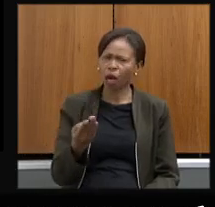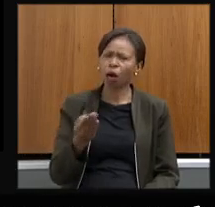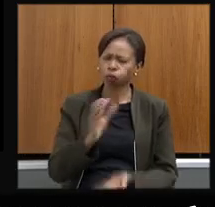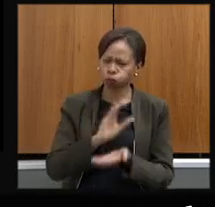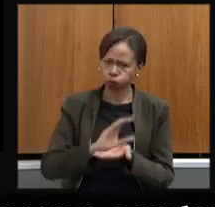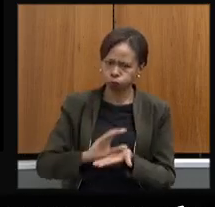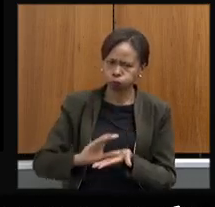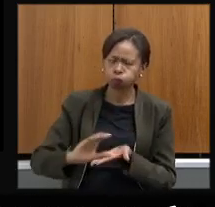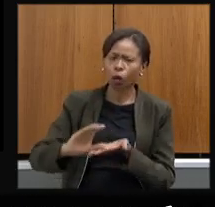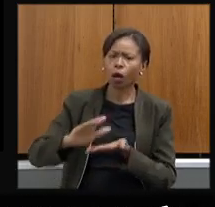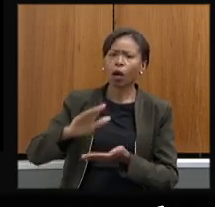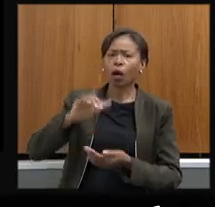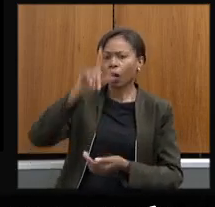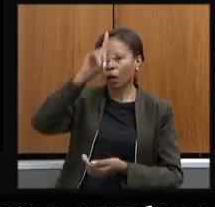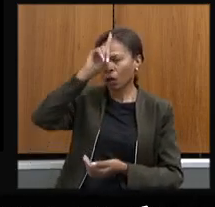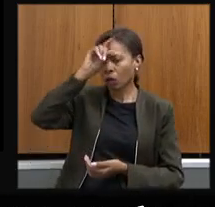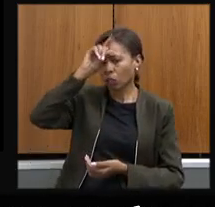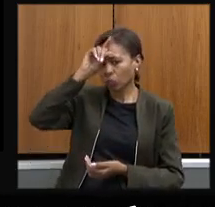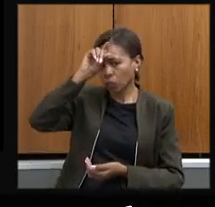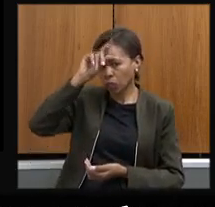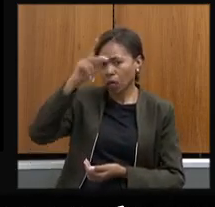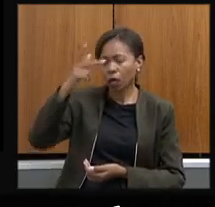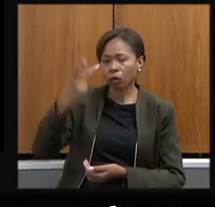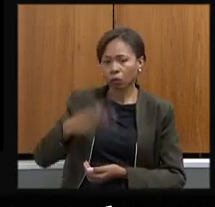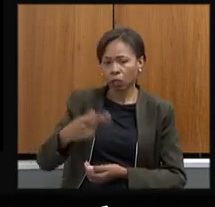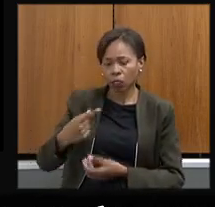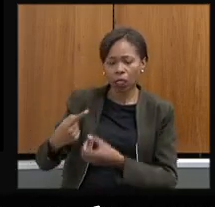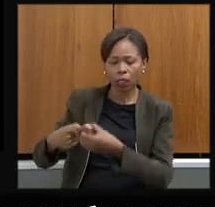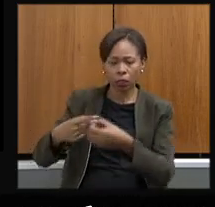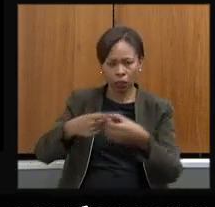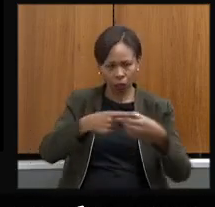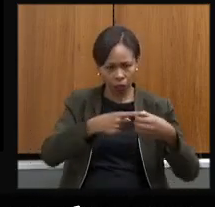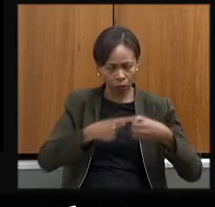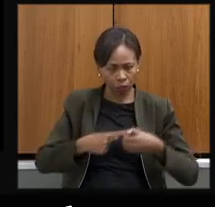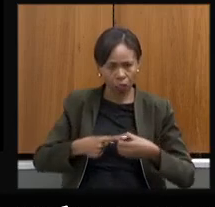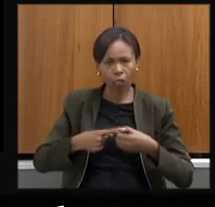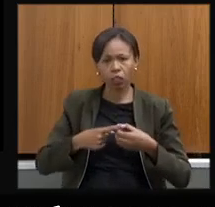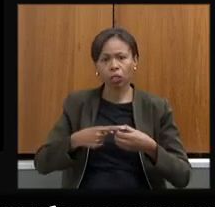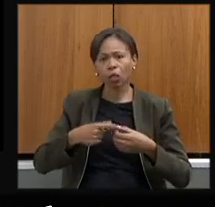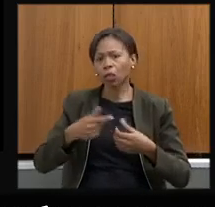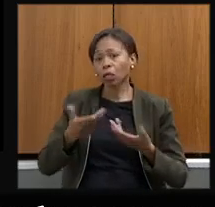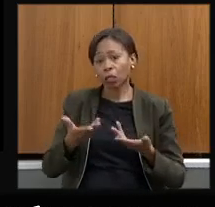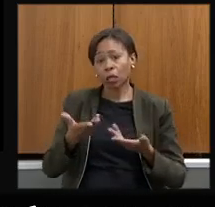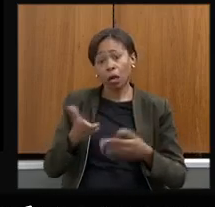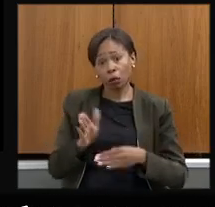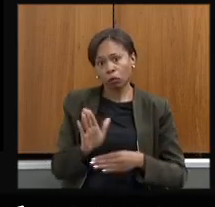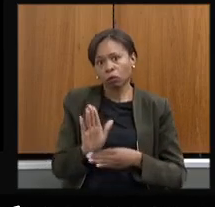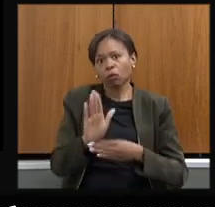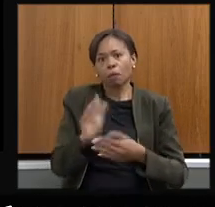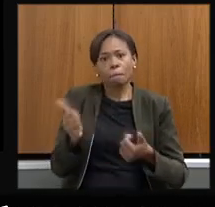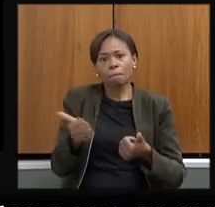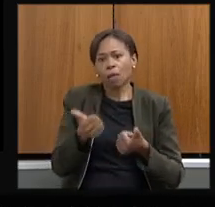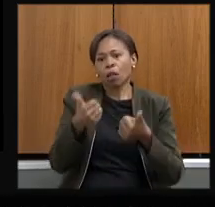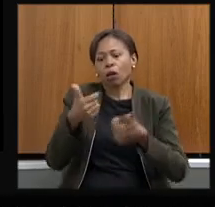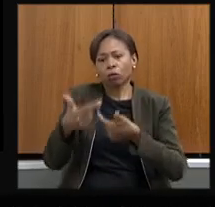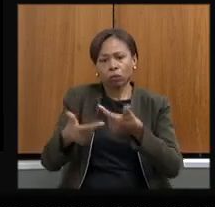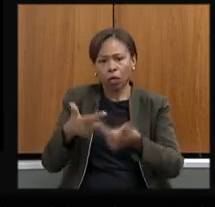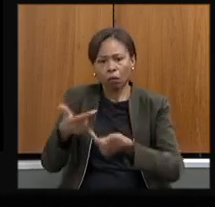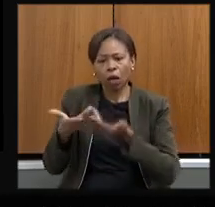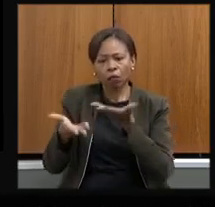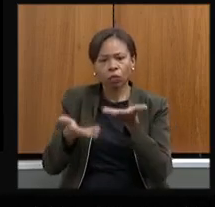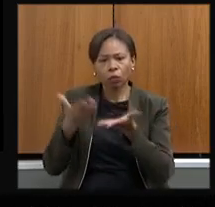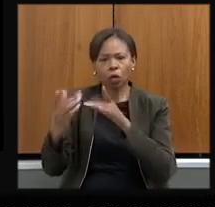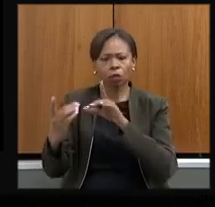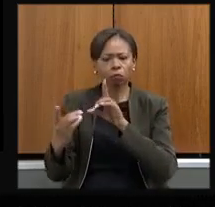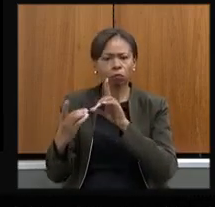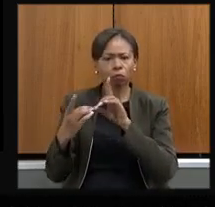no repasse aos hospitais dos nossos municípios o que dá muito mais condição de trabalho de atende melhor